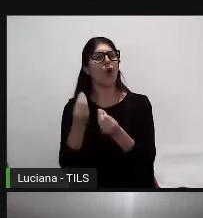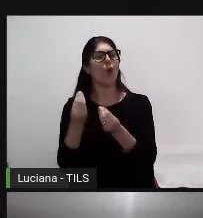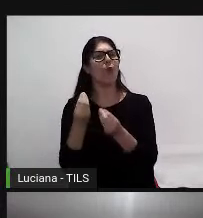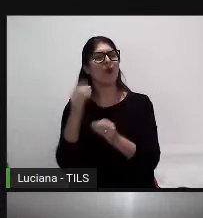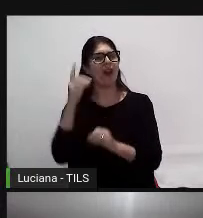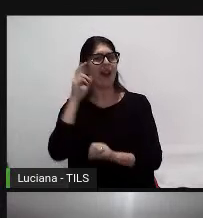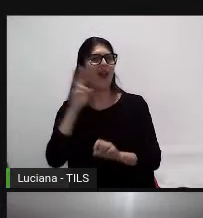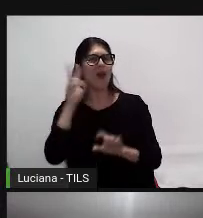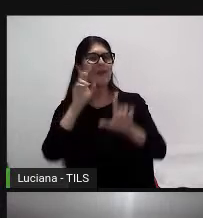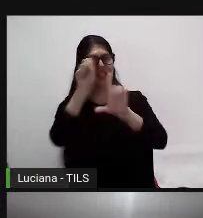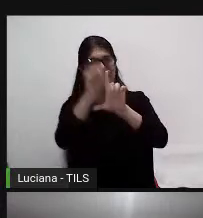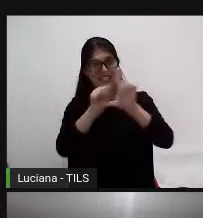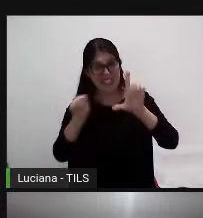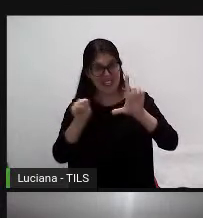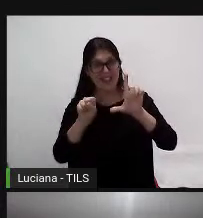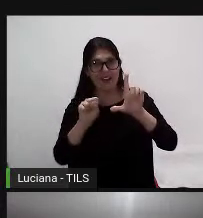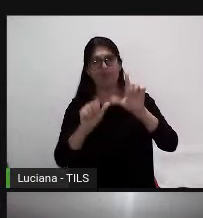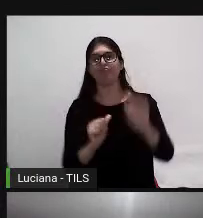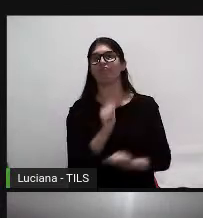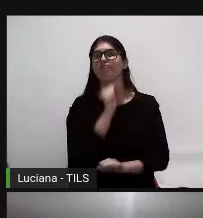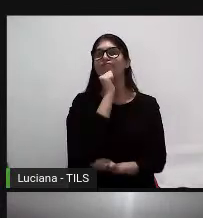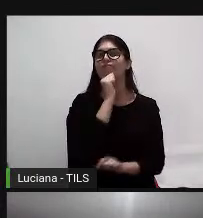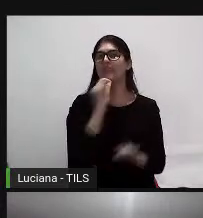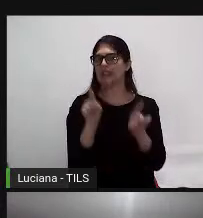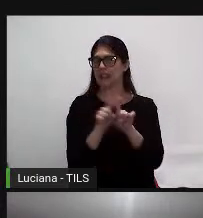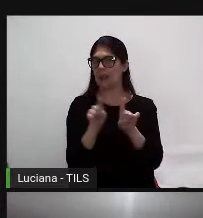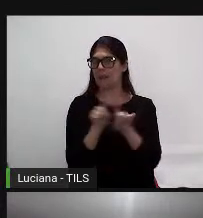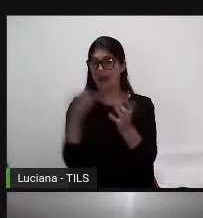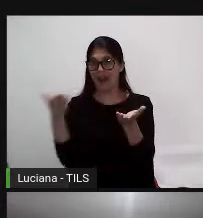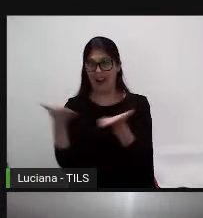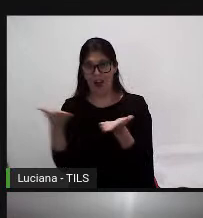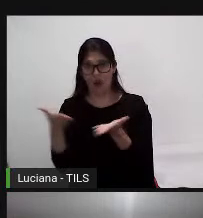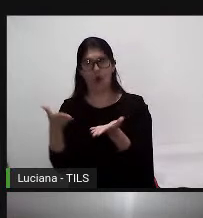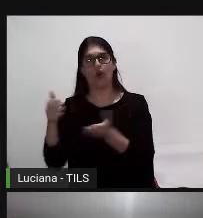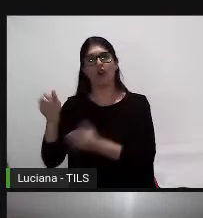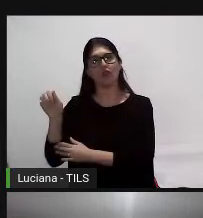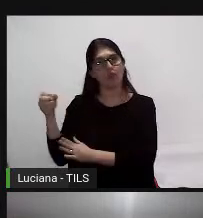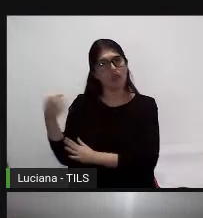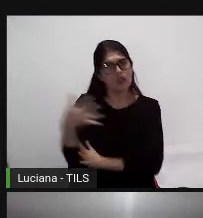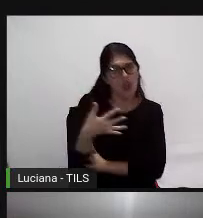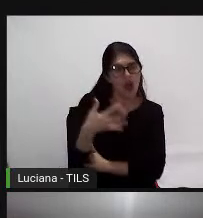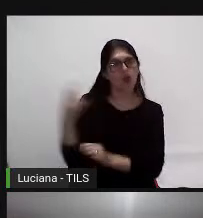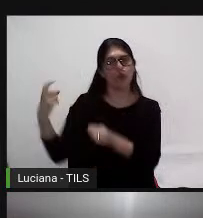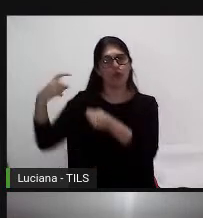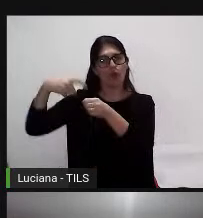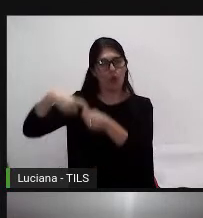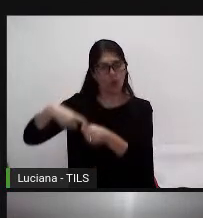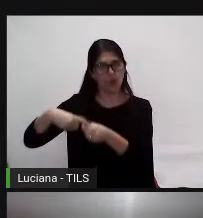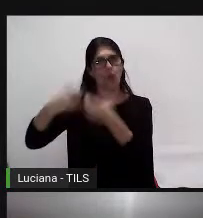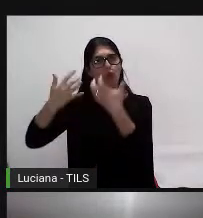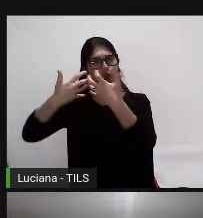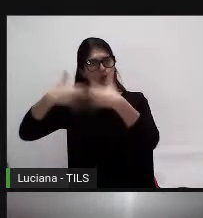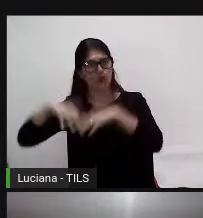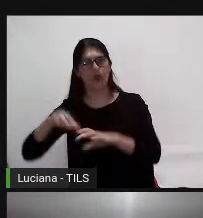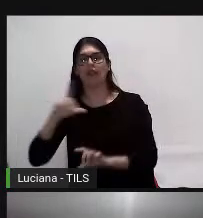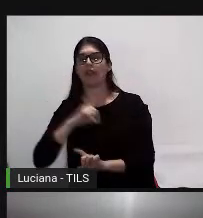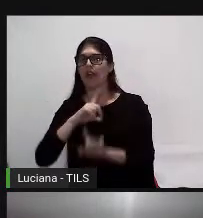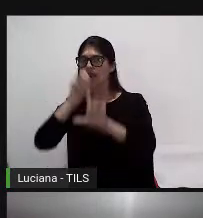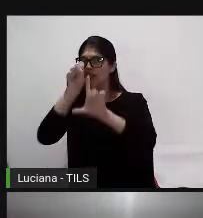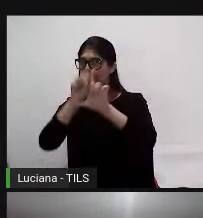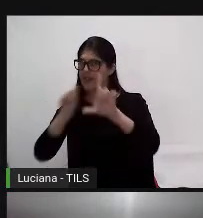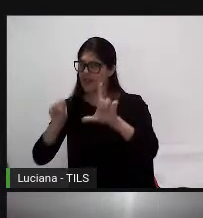também estava suspenso. Agora ele foi atualizado, reativado, então nós temos o SIGAR novamente